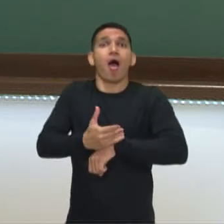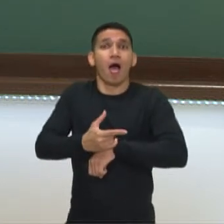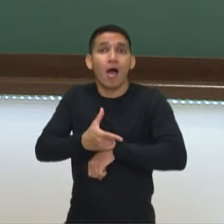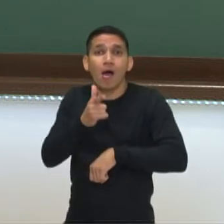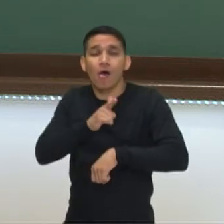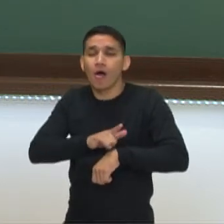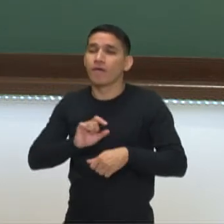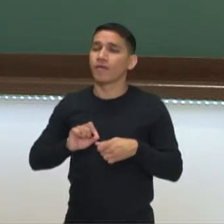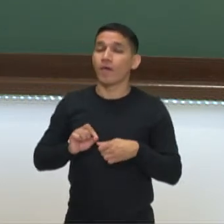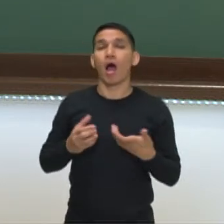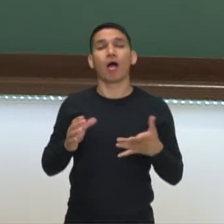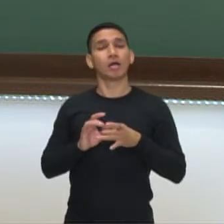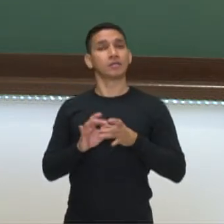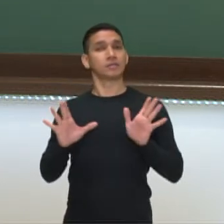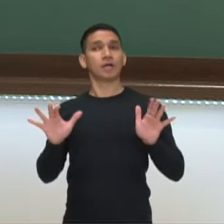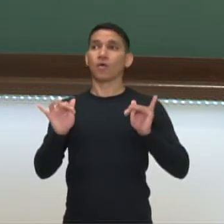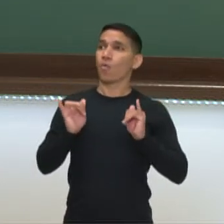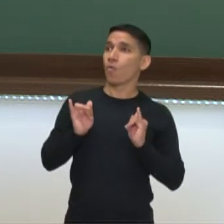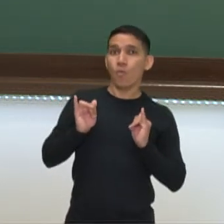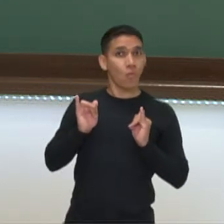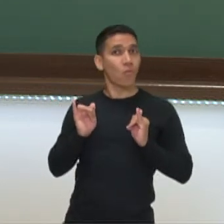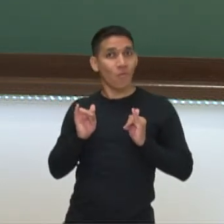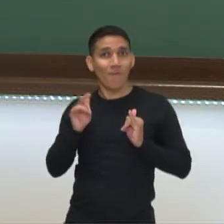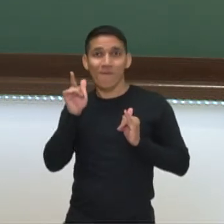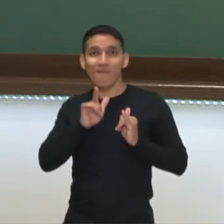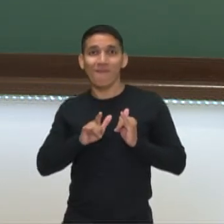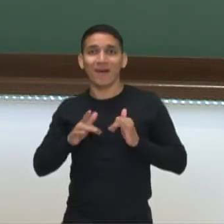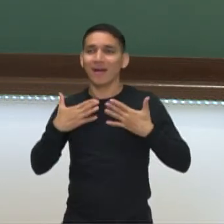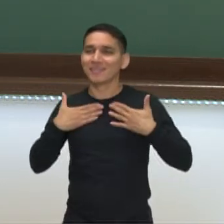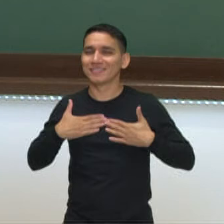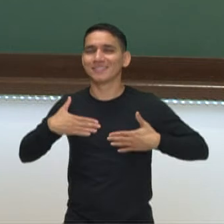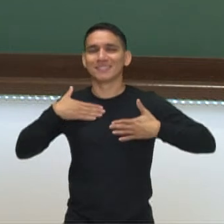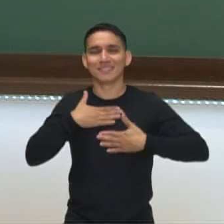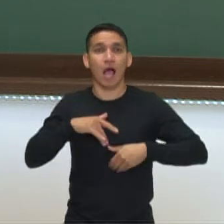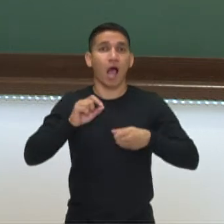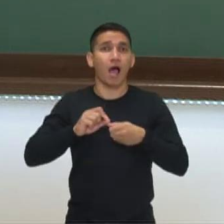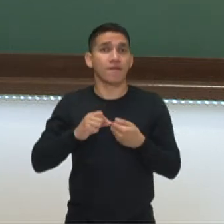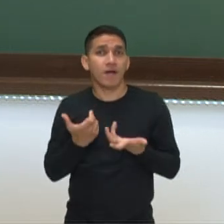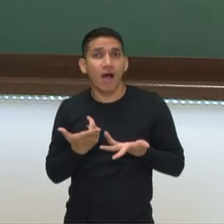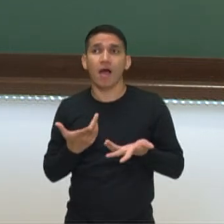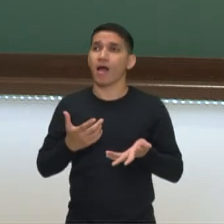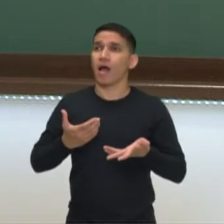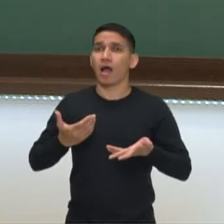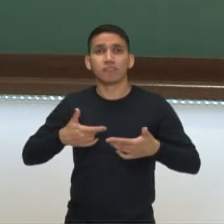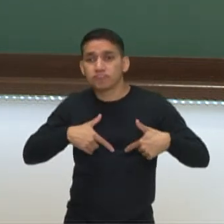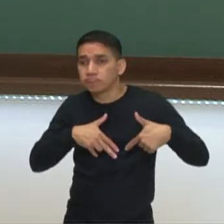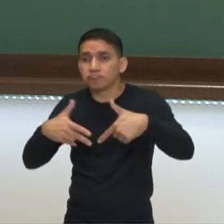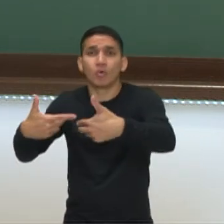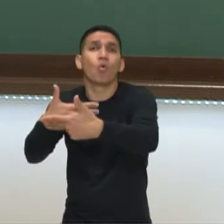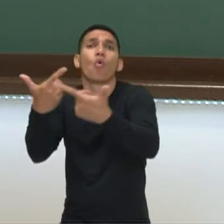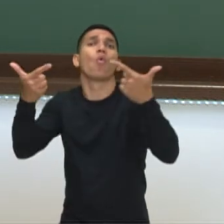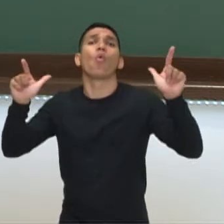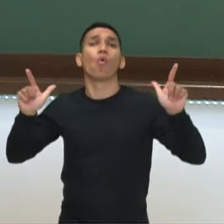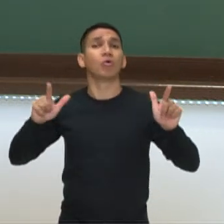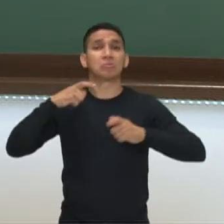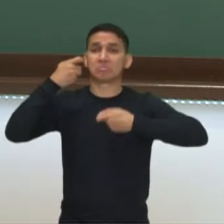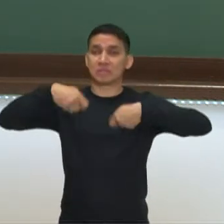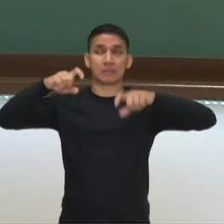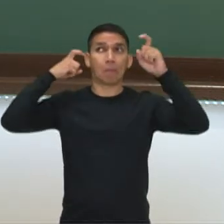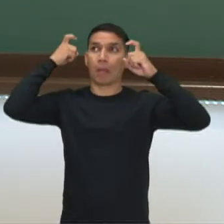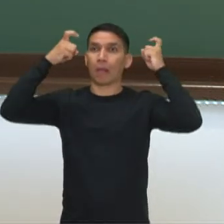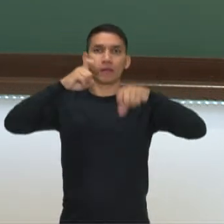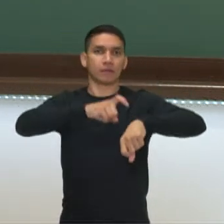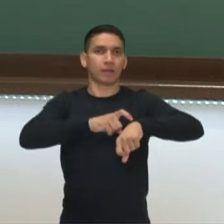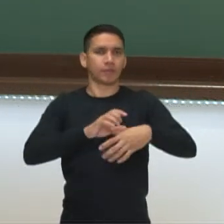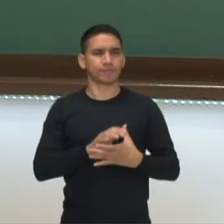tempo de lazer, né, que você vai então poder descansar, fazer uma atividade, né, ali sem essa preocupação com o tempo.